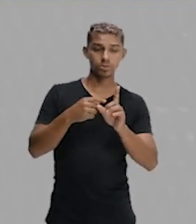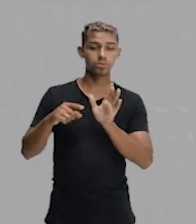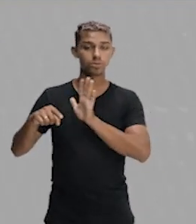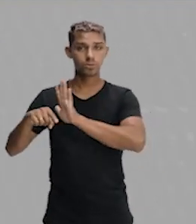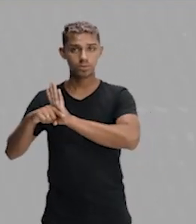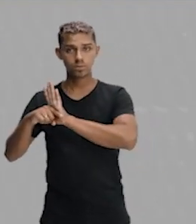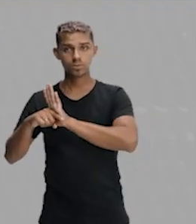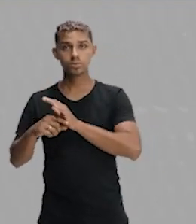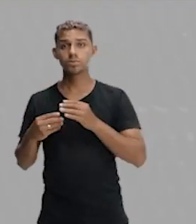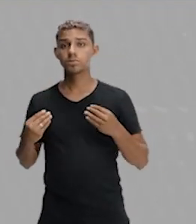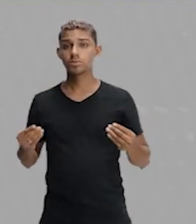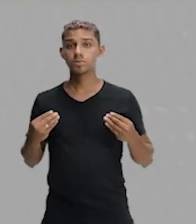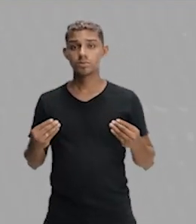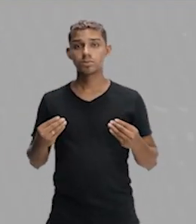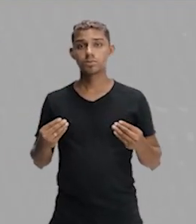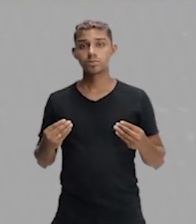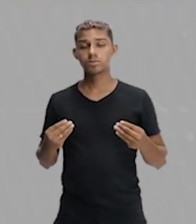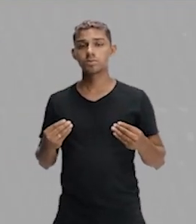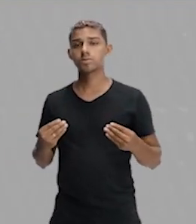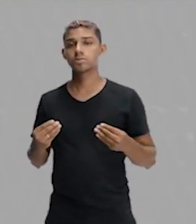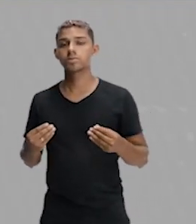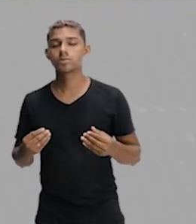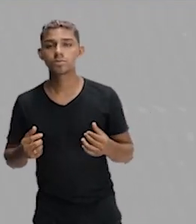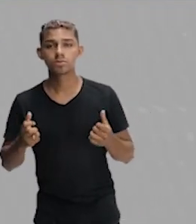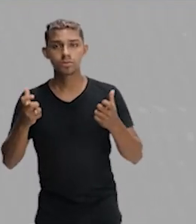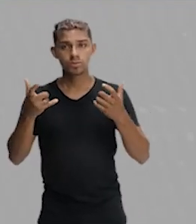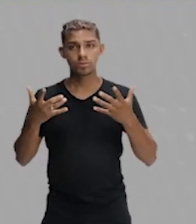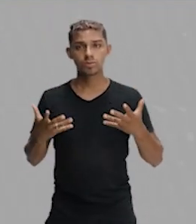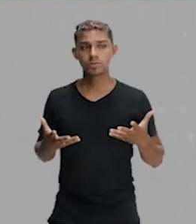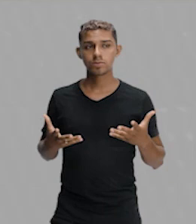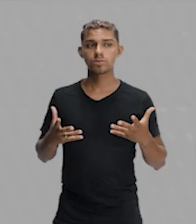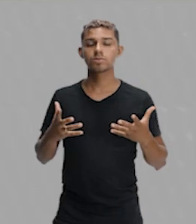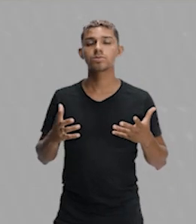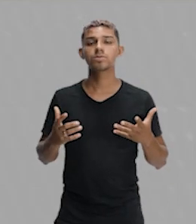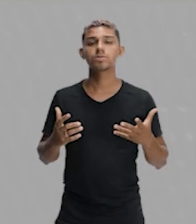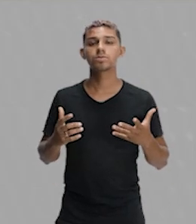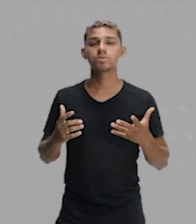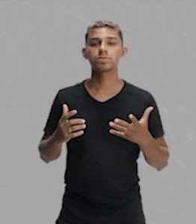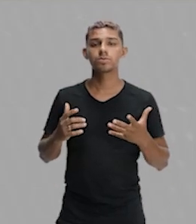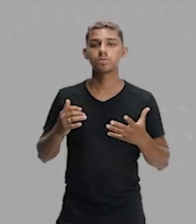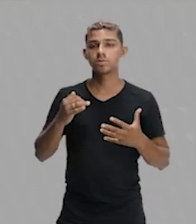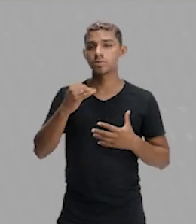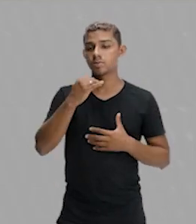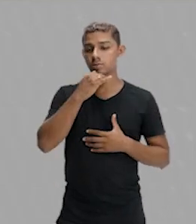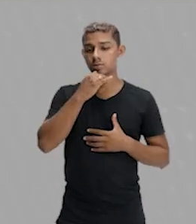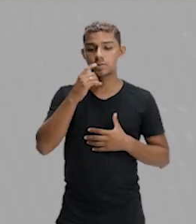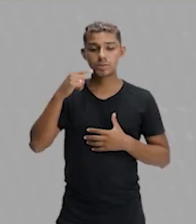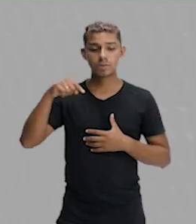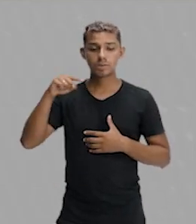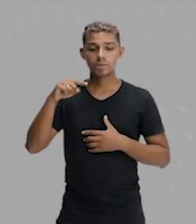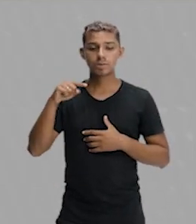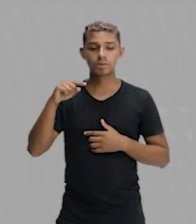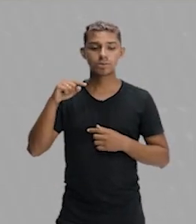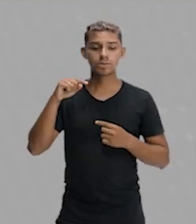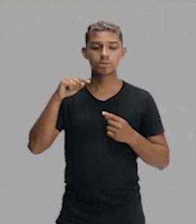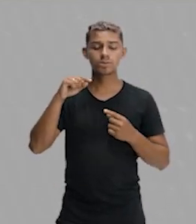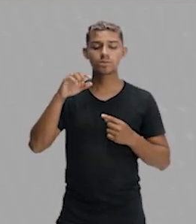estão ali? Elas servem justamente para saber qual é o nível de desvio que essas gotas